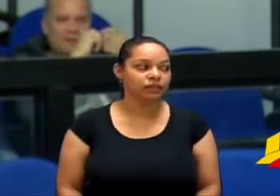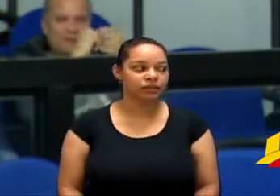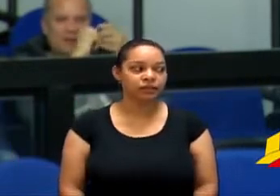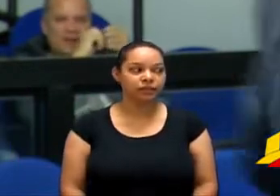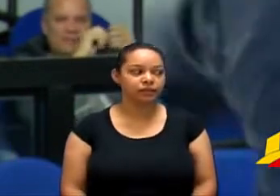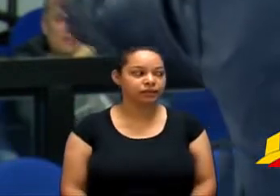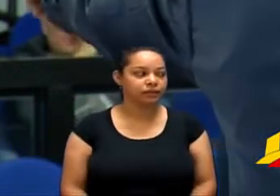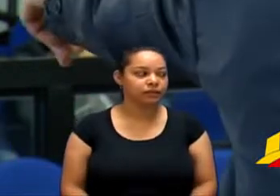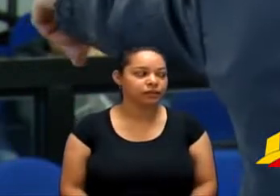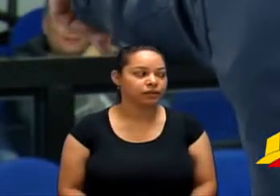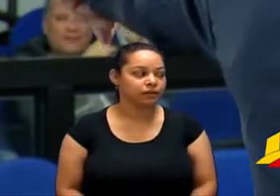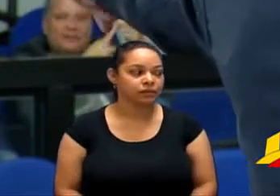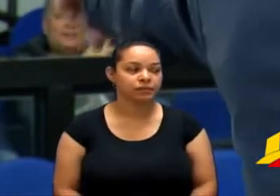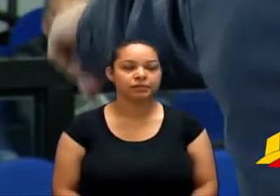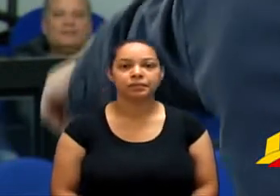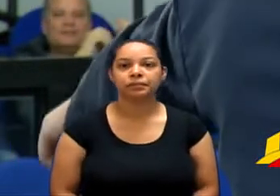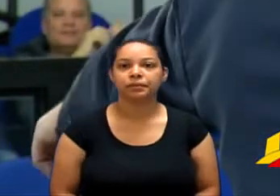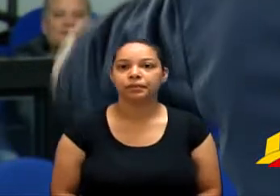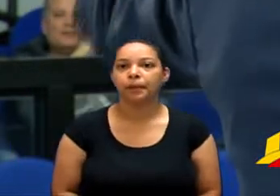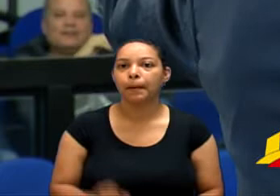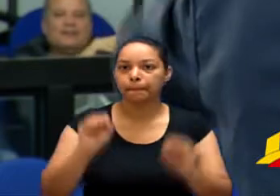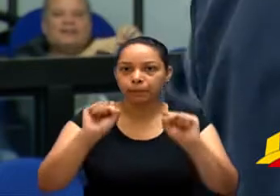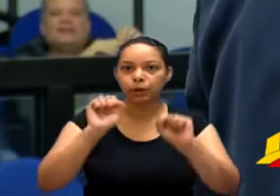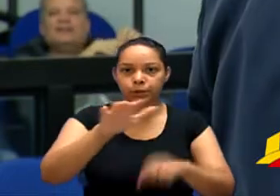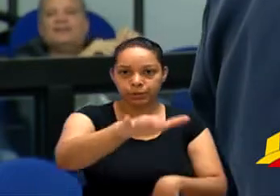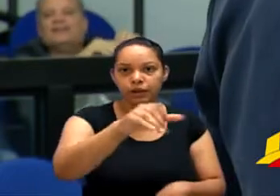pode pegar o microfone